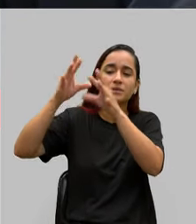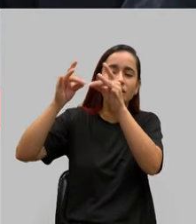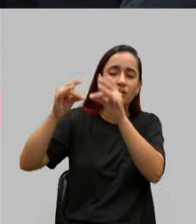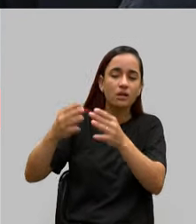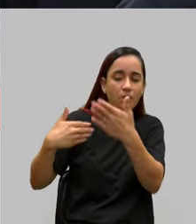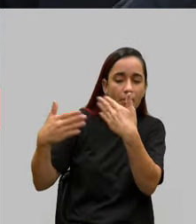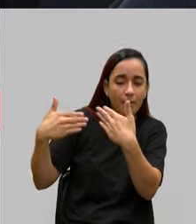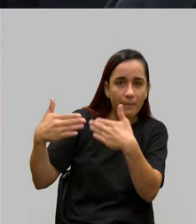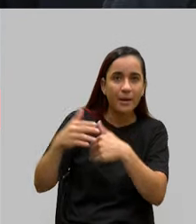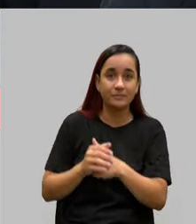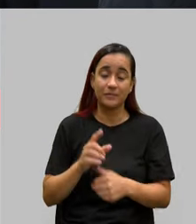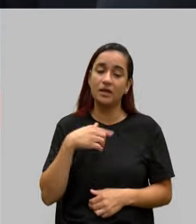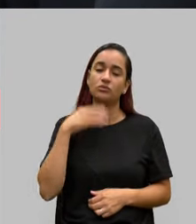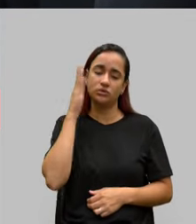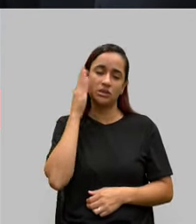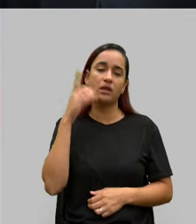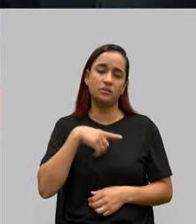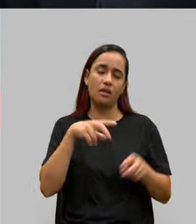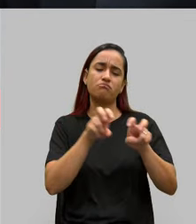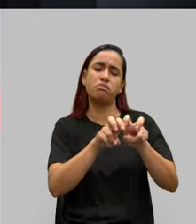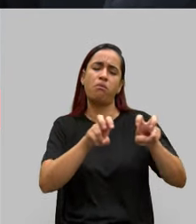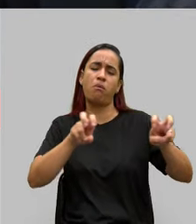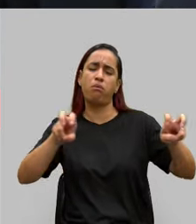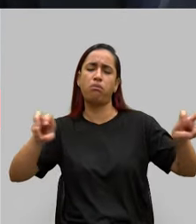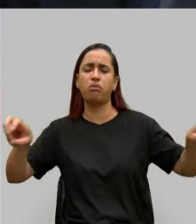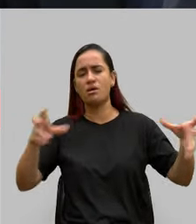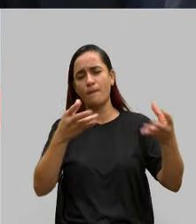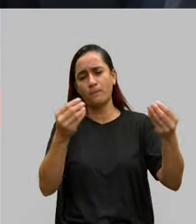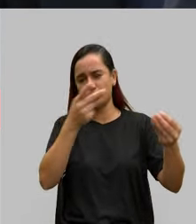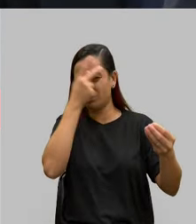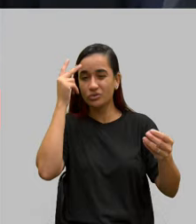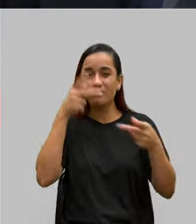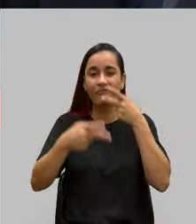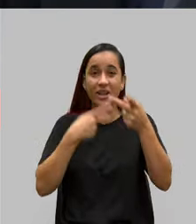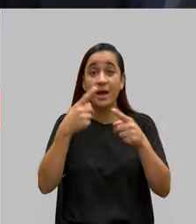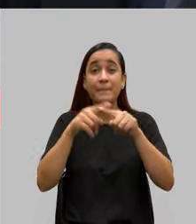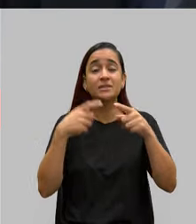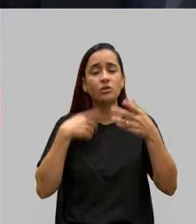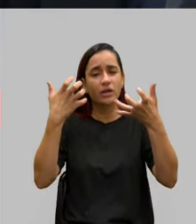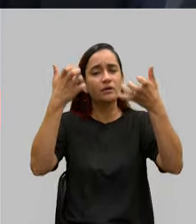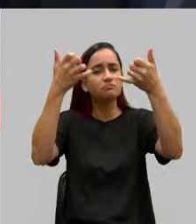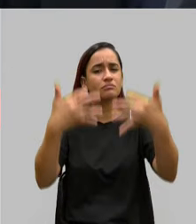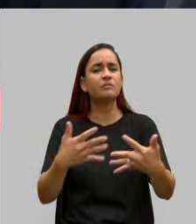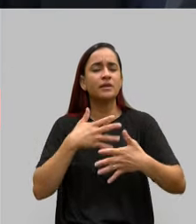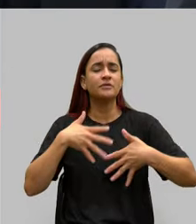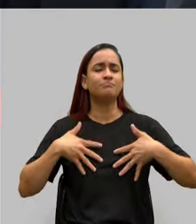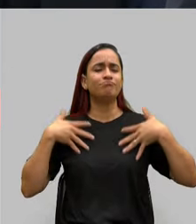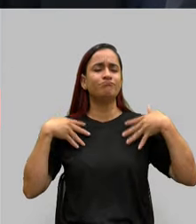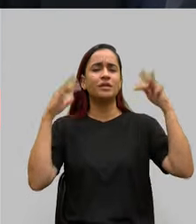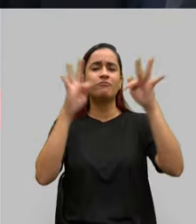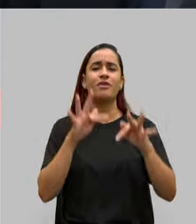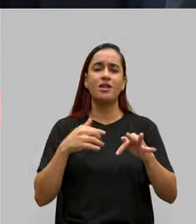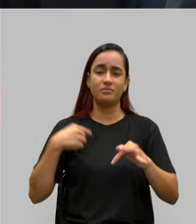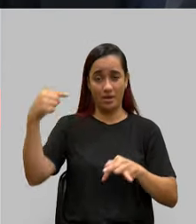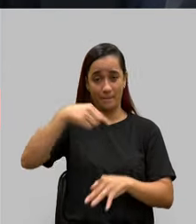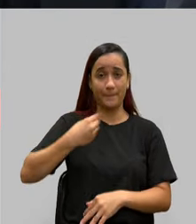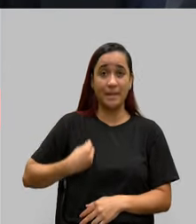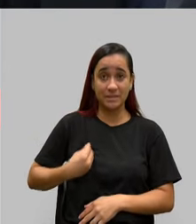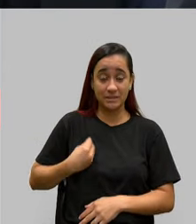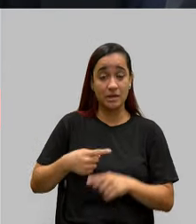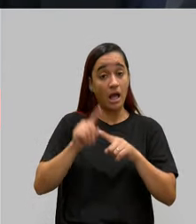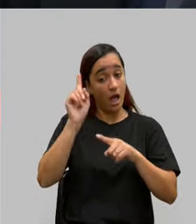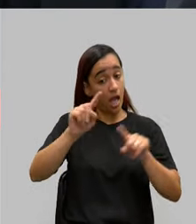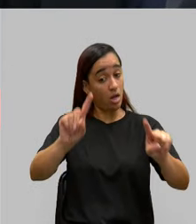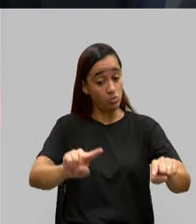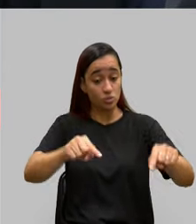tem uma mesa extensa todo mundo para falar mas só dizer da minha alegria em estar presente é Um Desafio muito grande a Coordenadoria Estadual né de